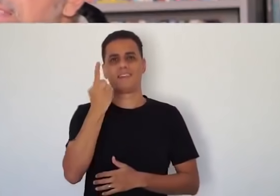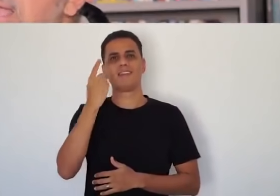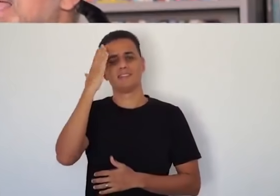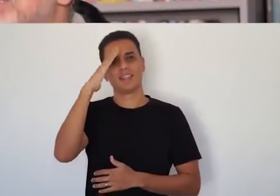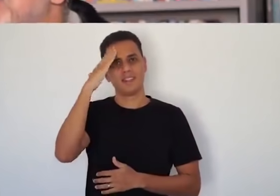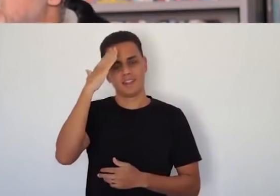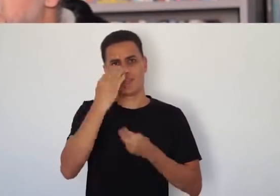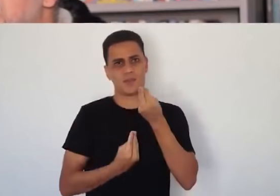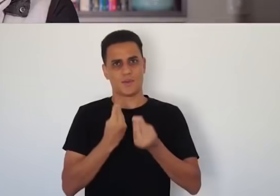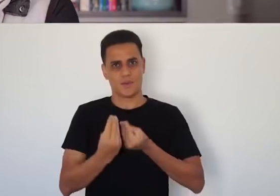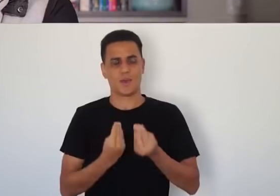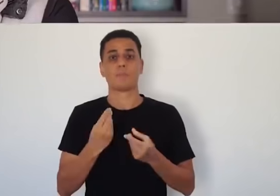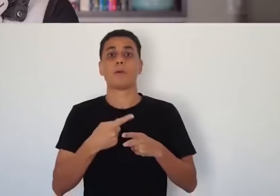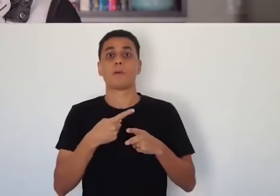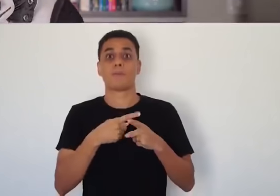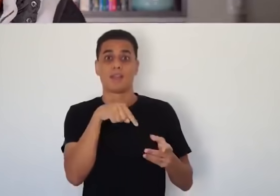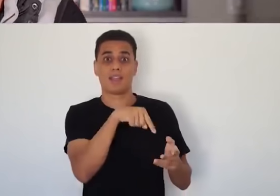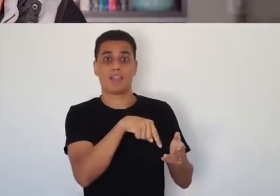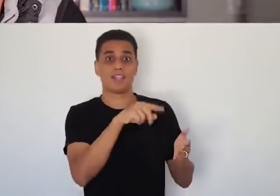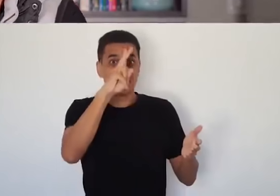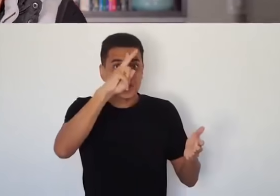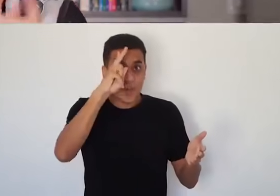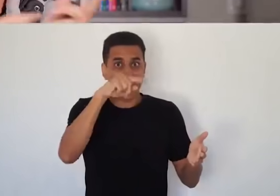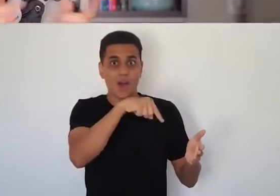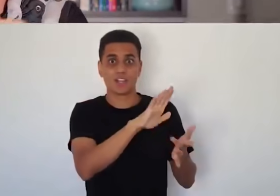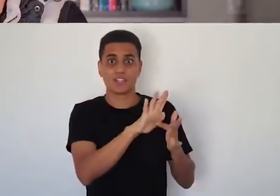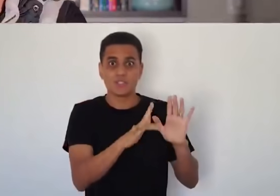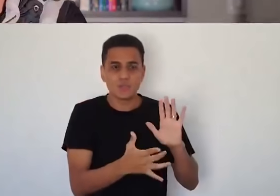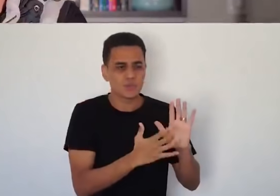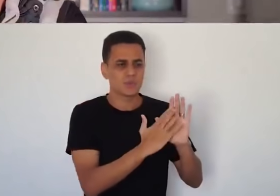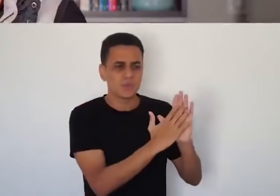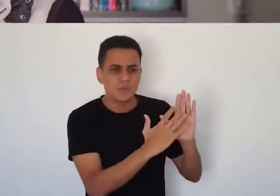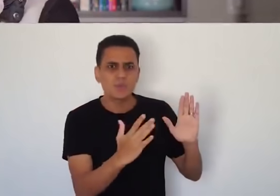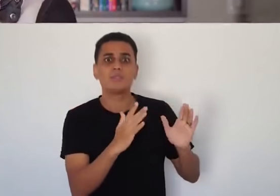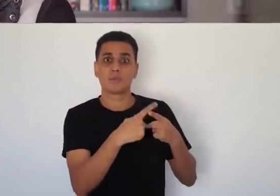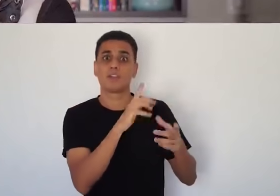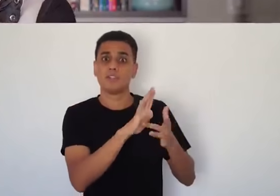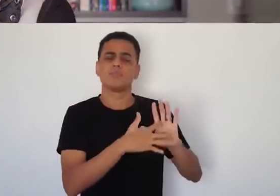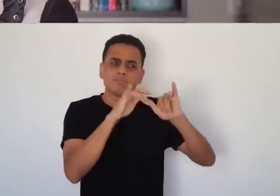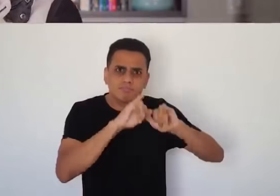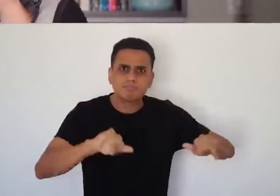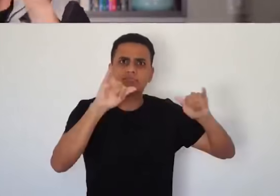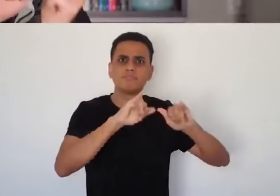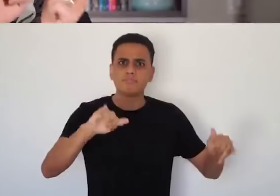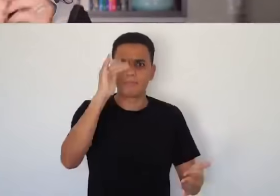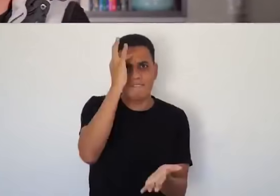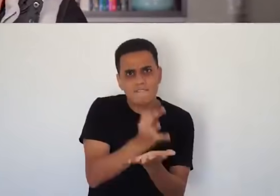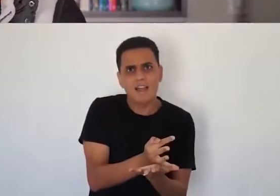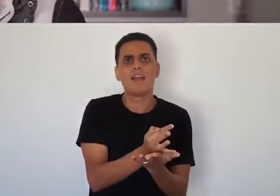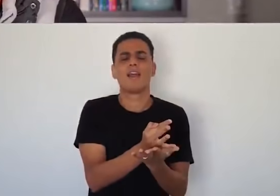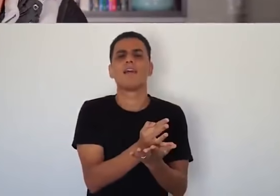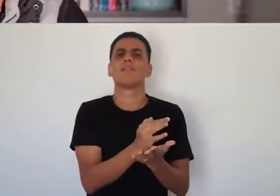em fidelidade, a melhor tradução para isso é que fé tem a ver com obediência